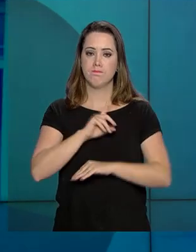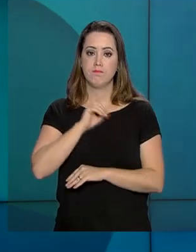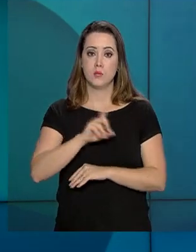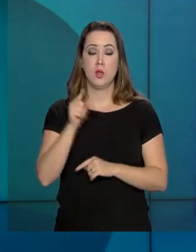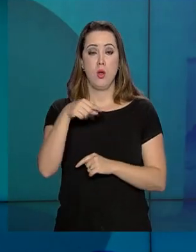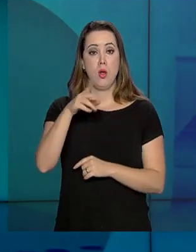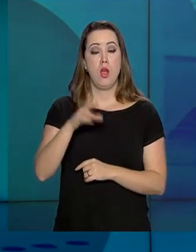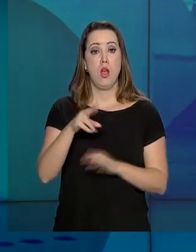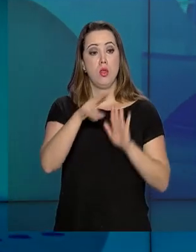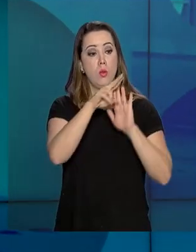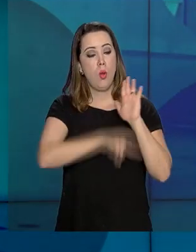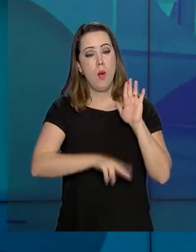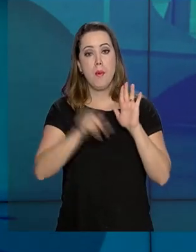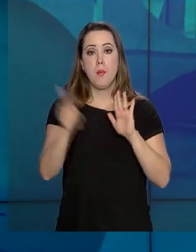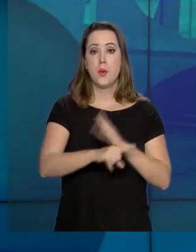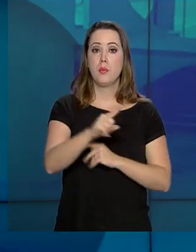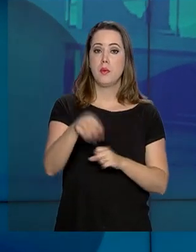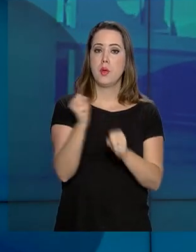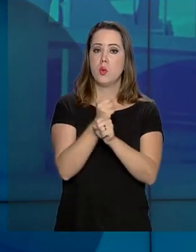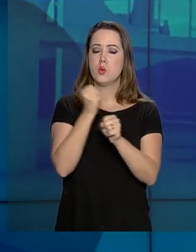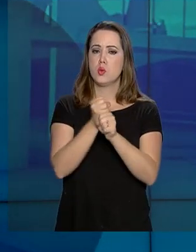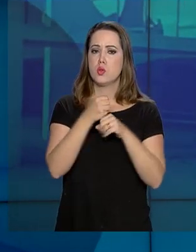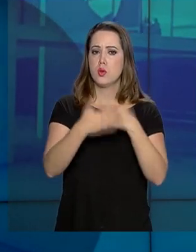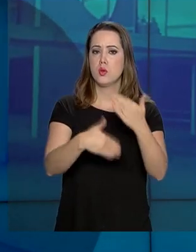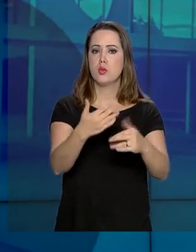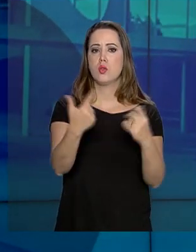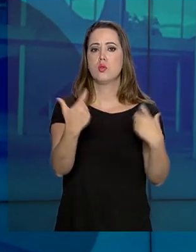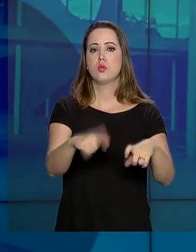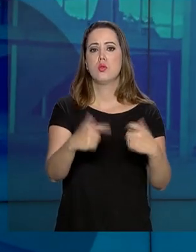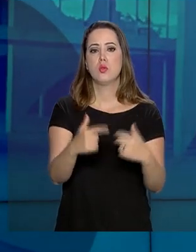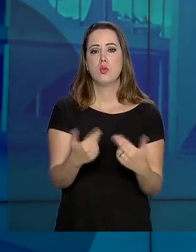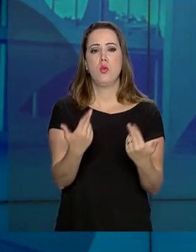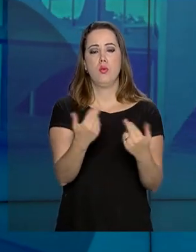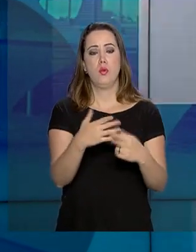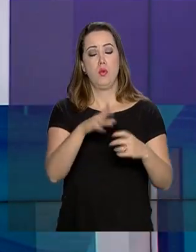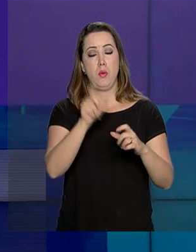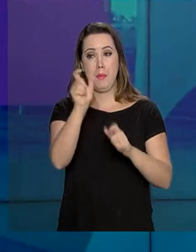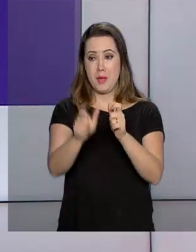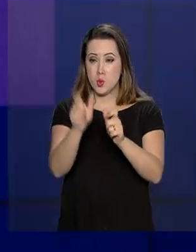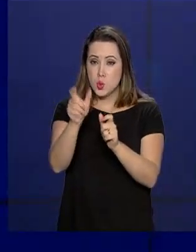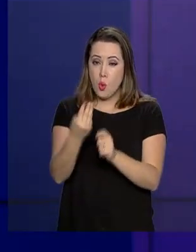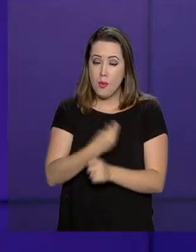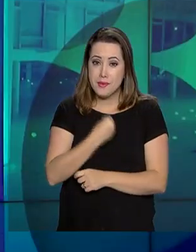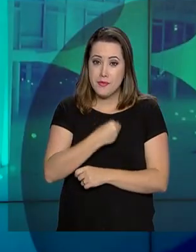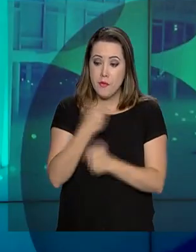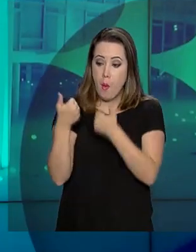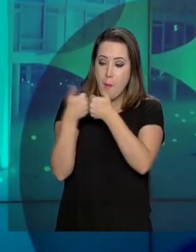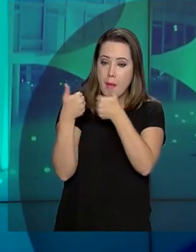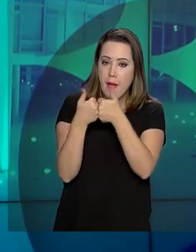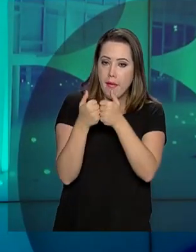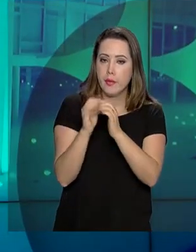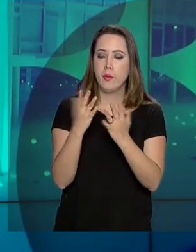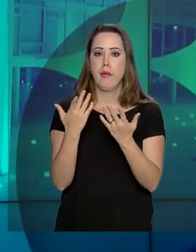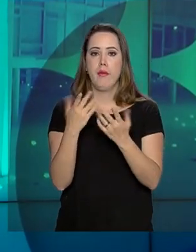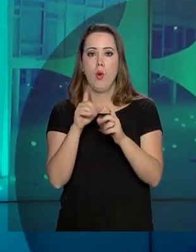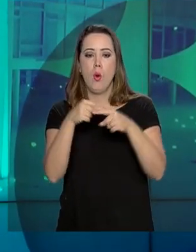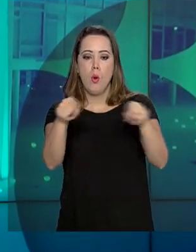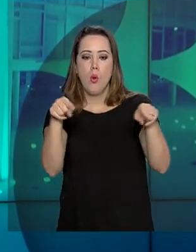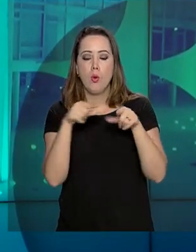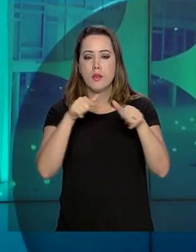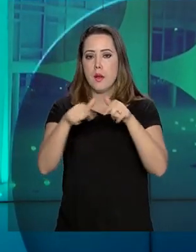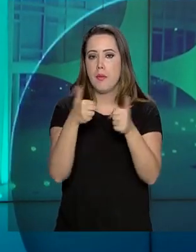a norma proíbe ainda a construção e manutenção de instalações com ocupação humana como escritórios e